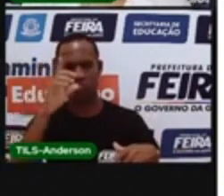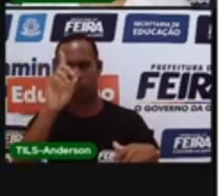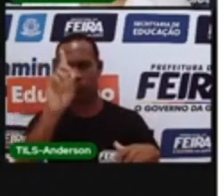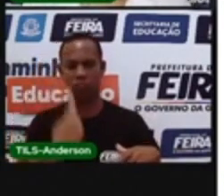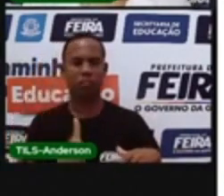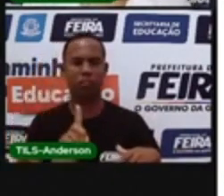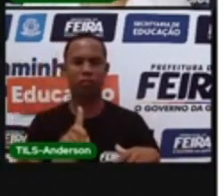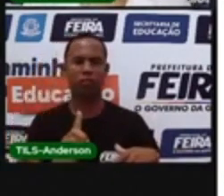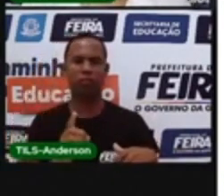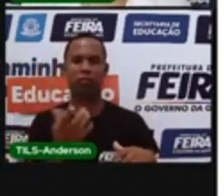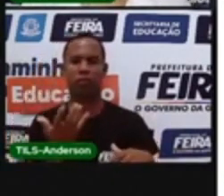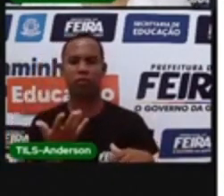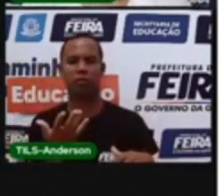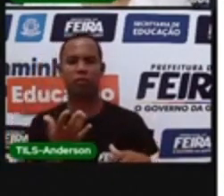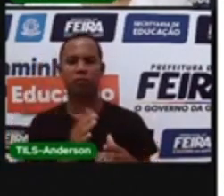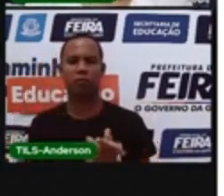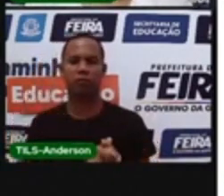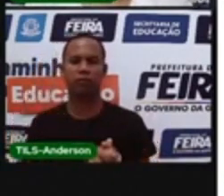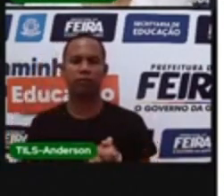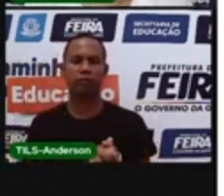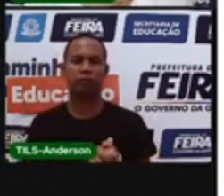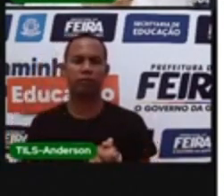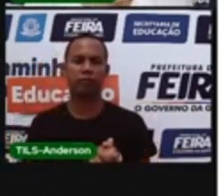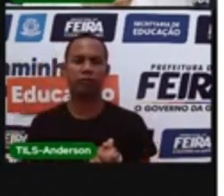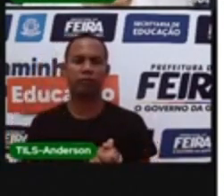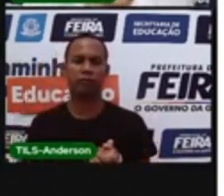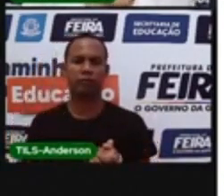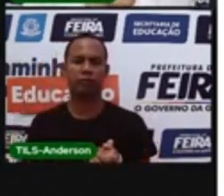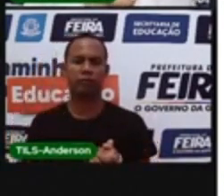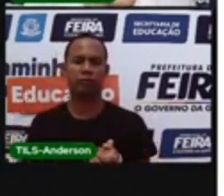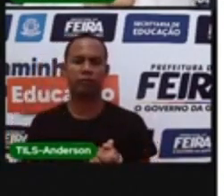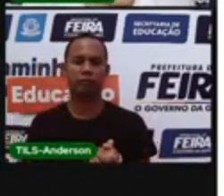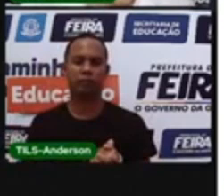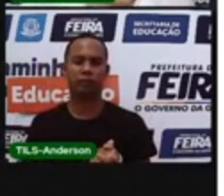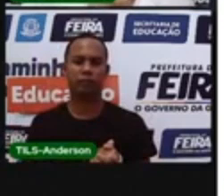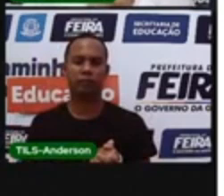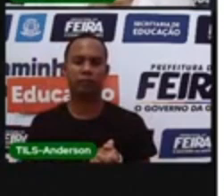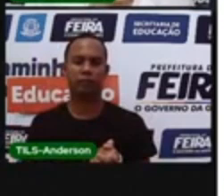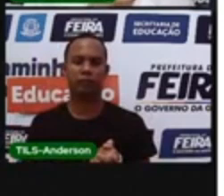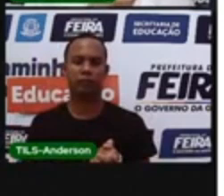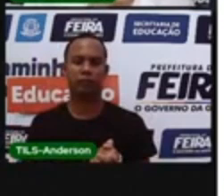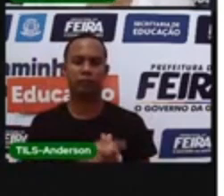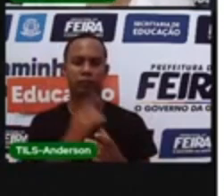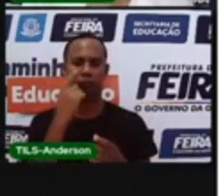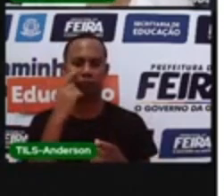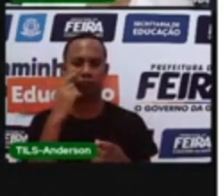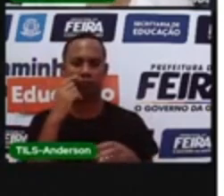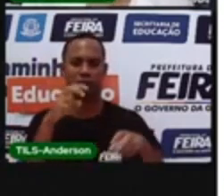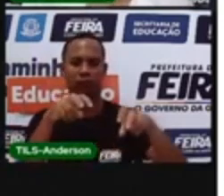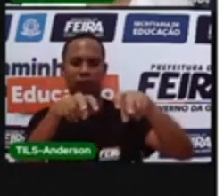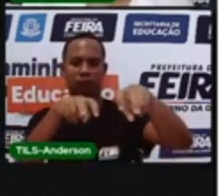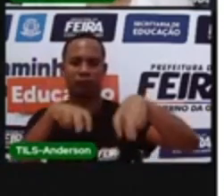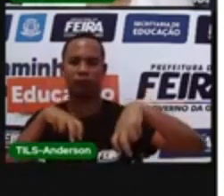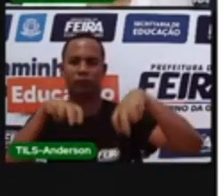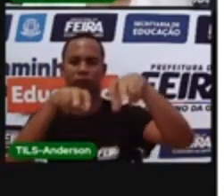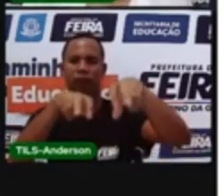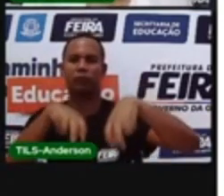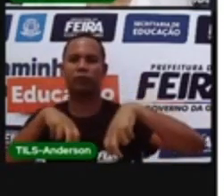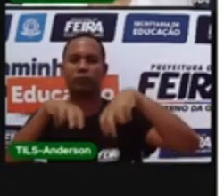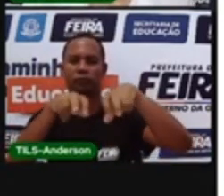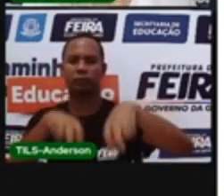sei especificar os meninos e as meninas que têm conhecimento aí, podem identificar o trator, a Pró não sabe.